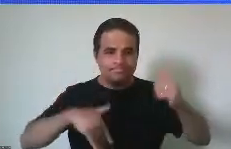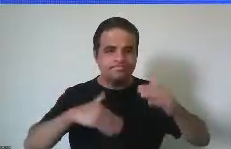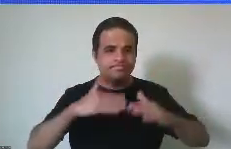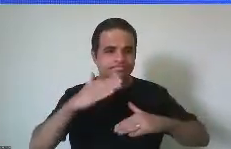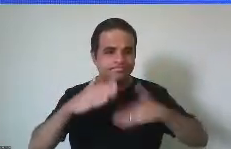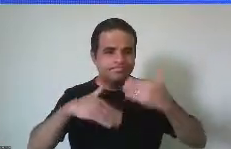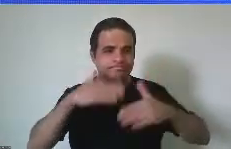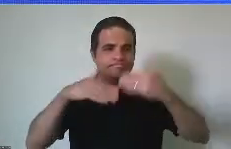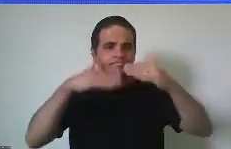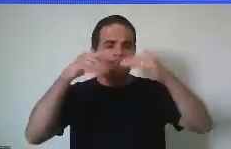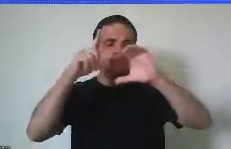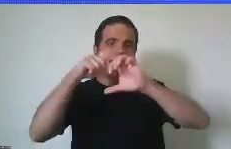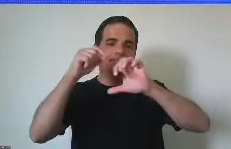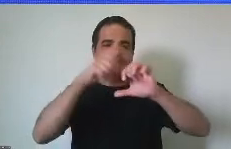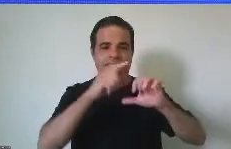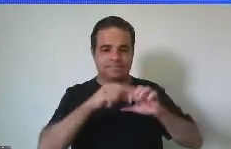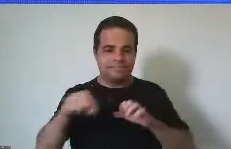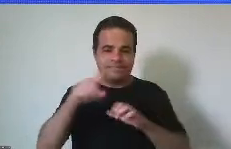seu empreendimento